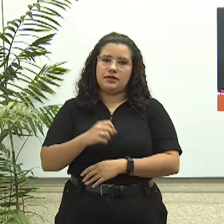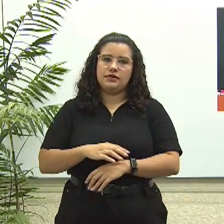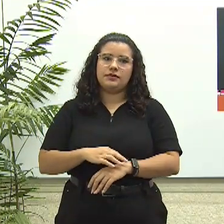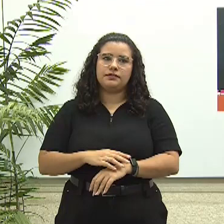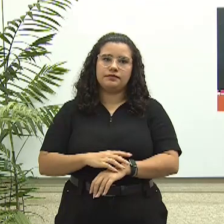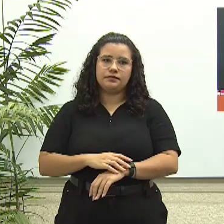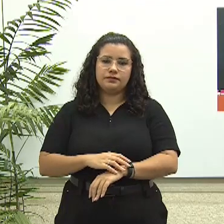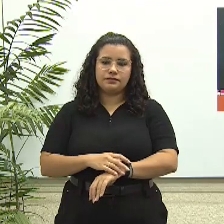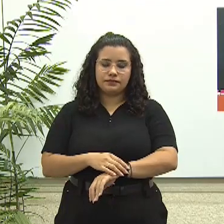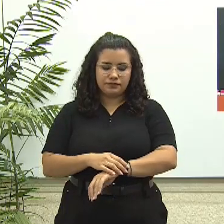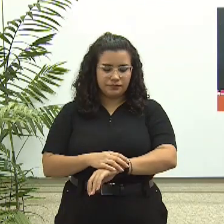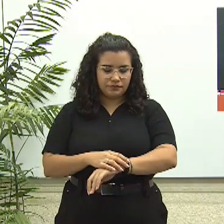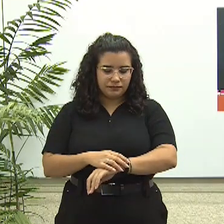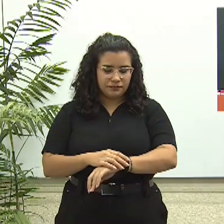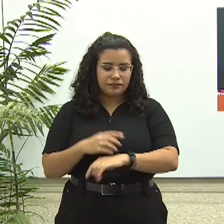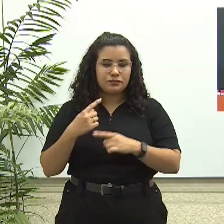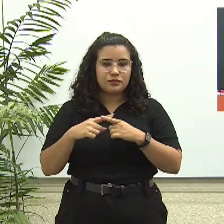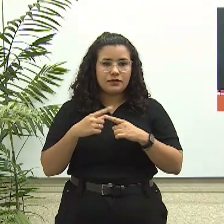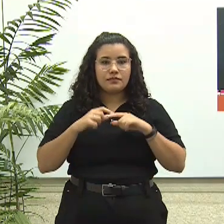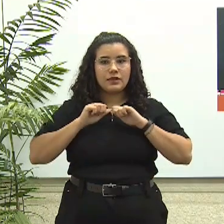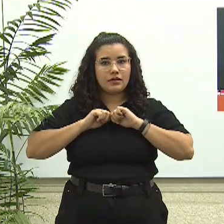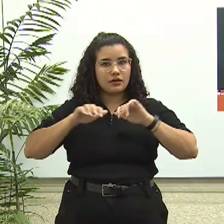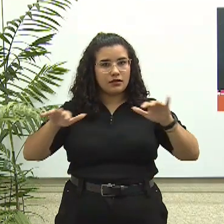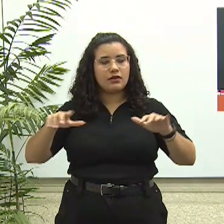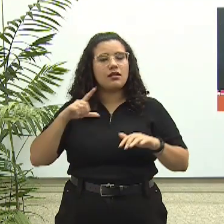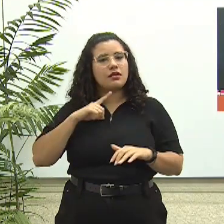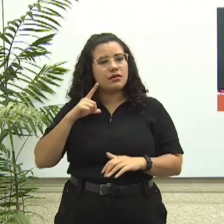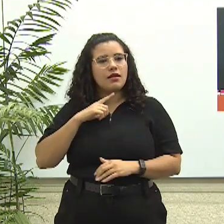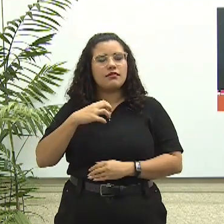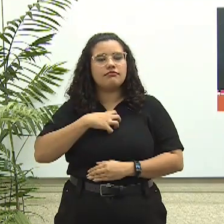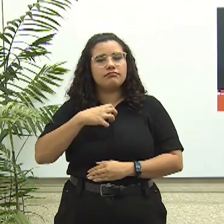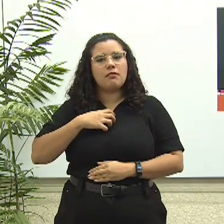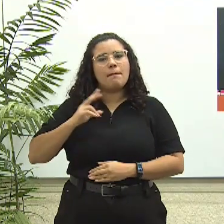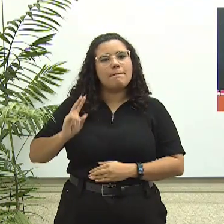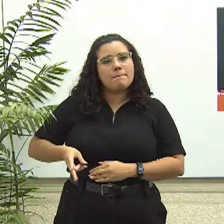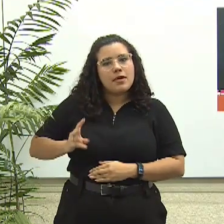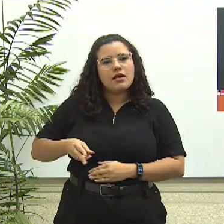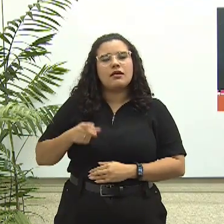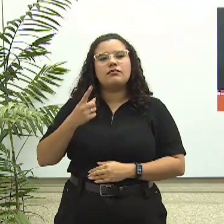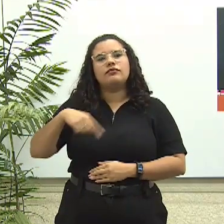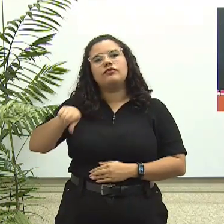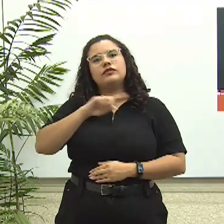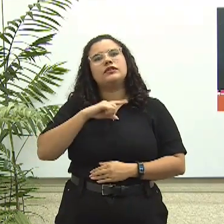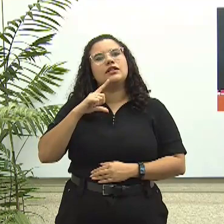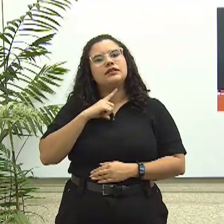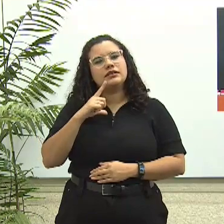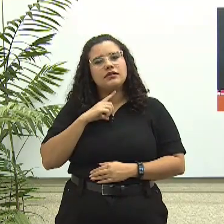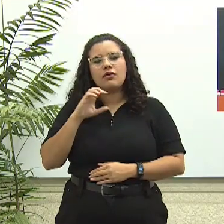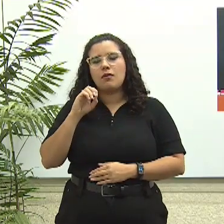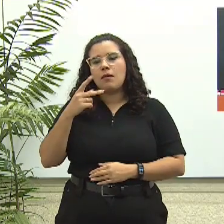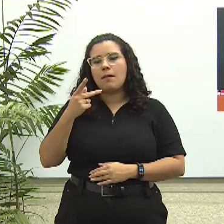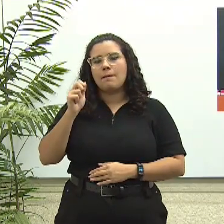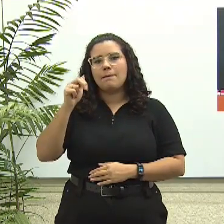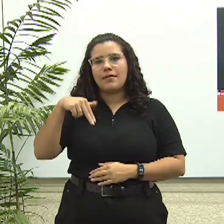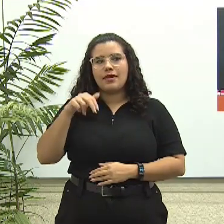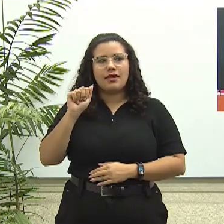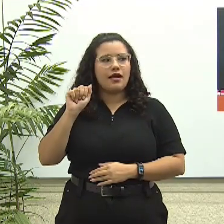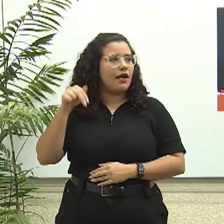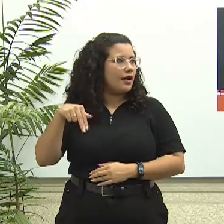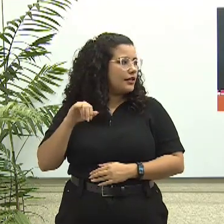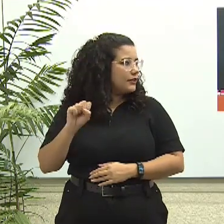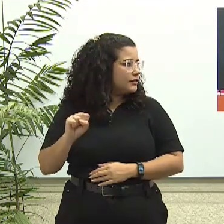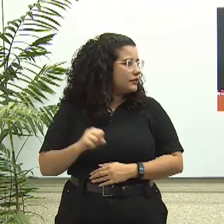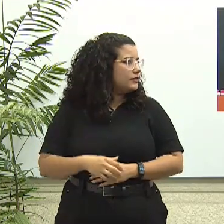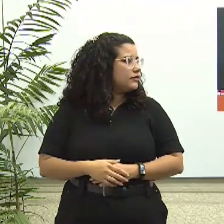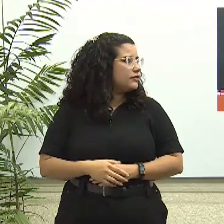a essa esse colonialismo impõe as mesmas né quando você tem lá Open já tô terminando eh